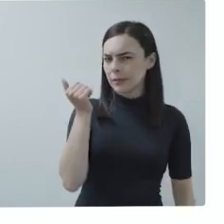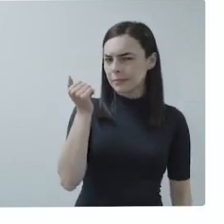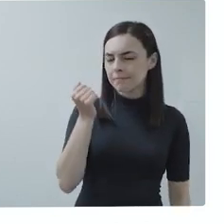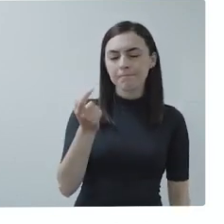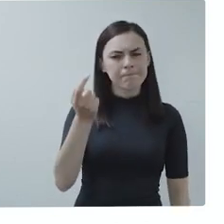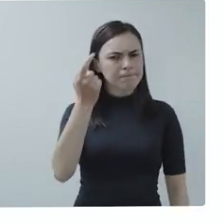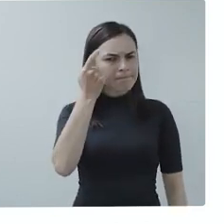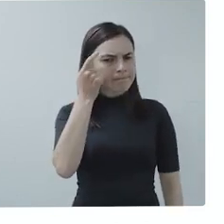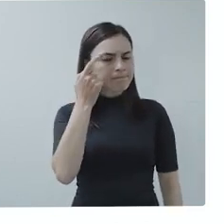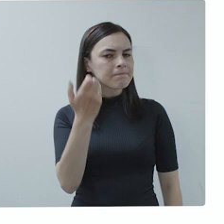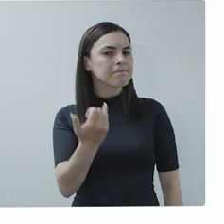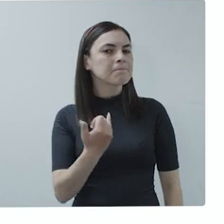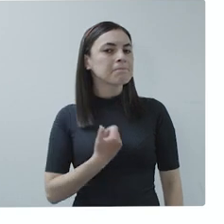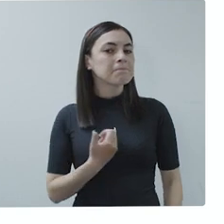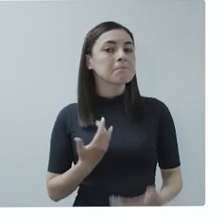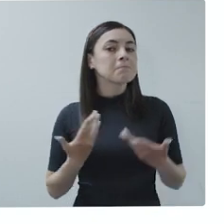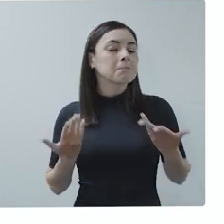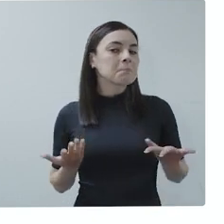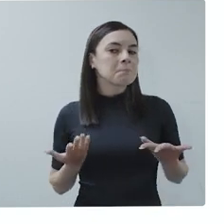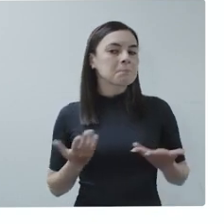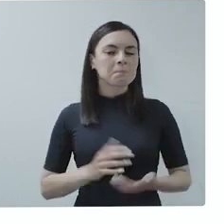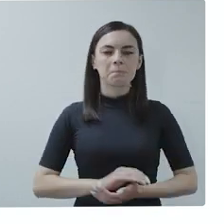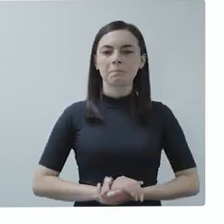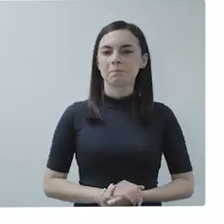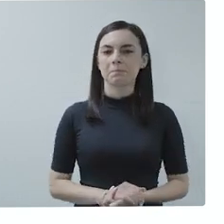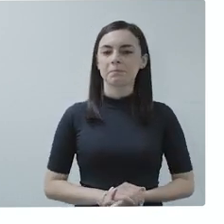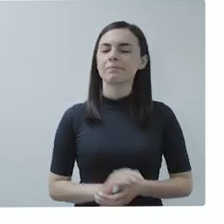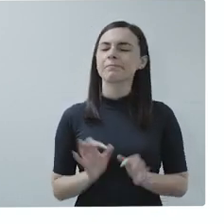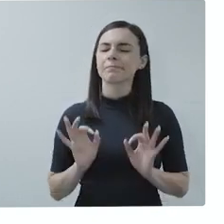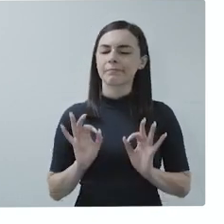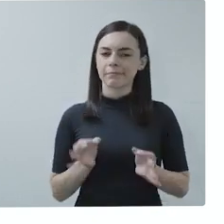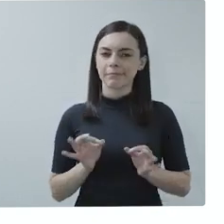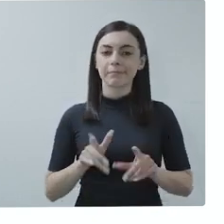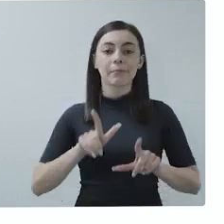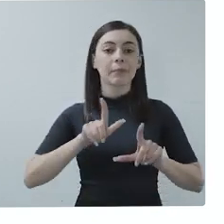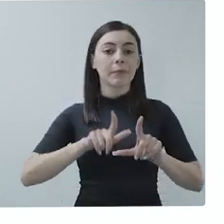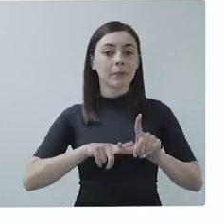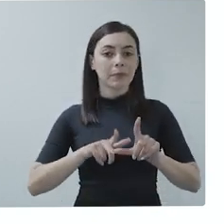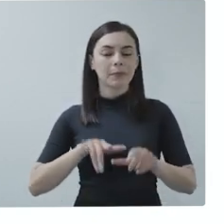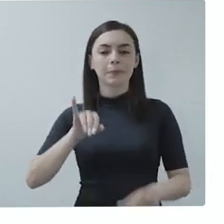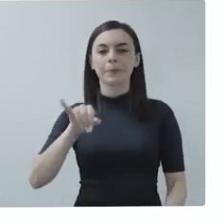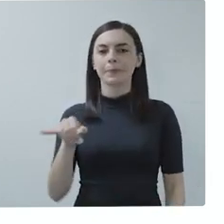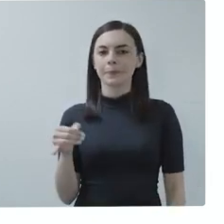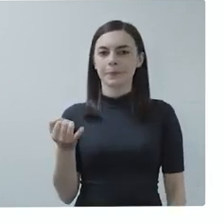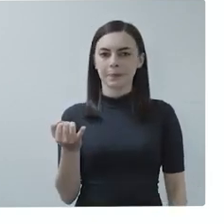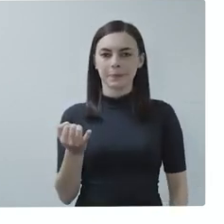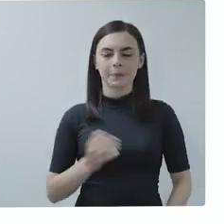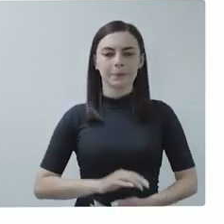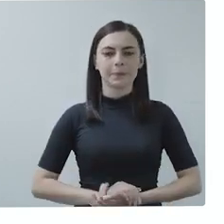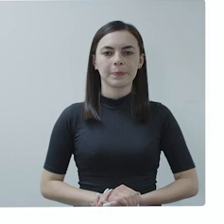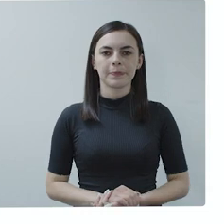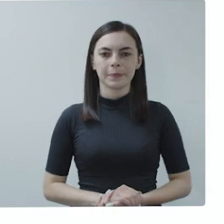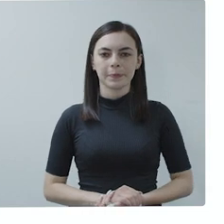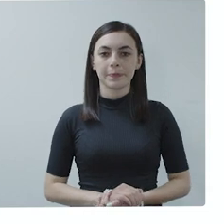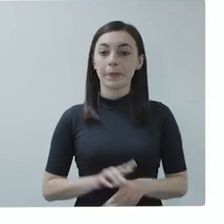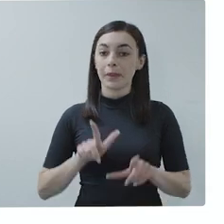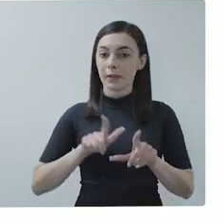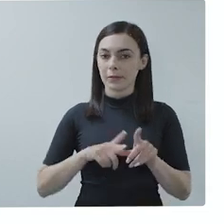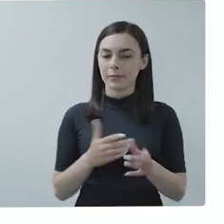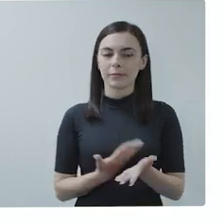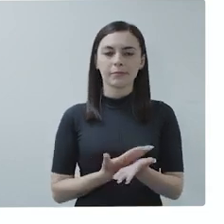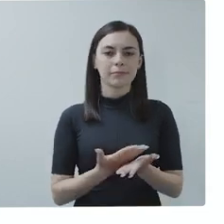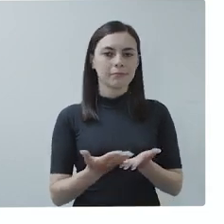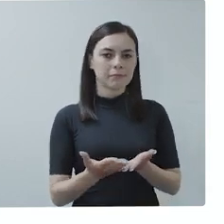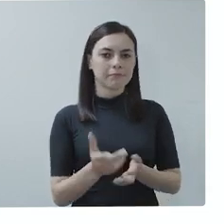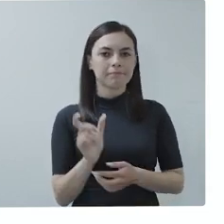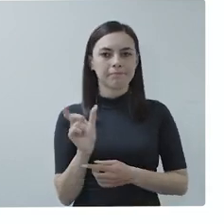lá em casa e me diz. Qual que é? Isso mesmo, a letra J. É a letra